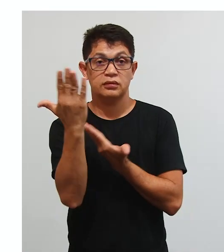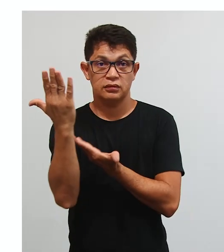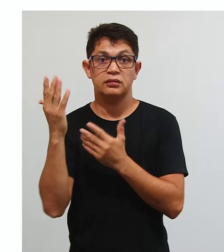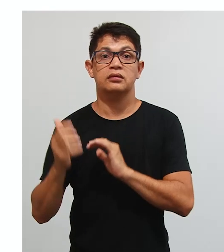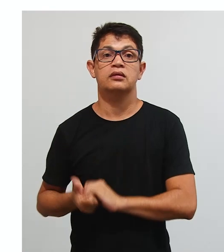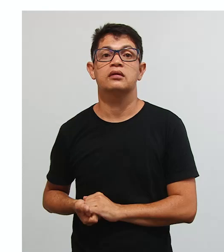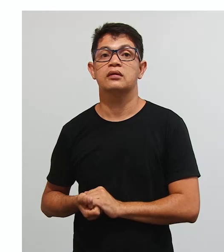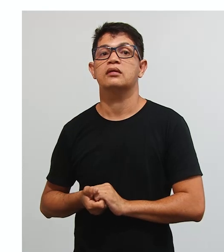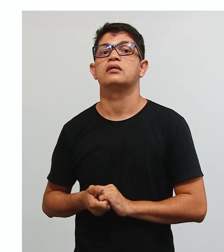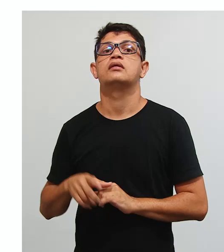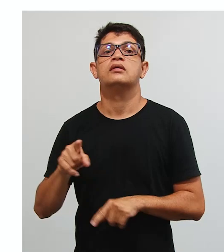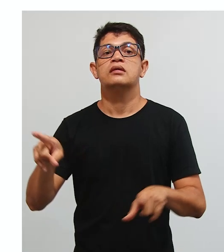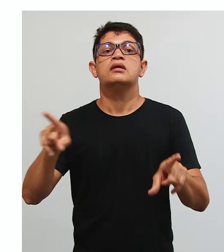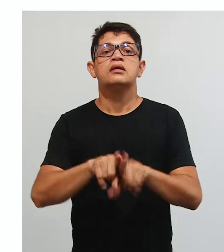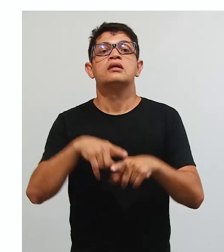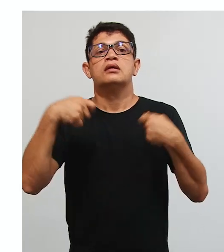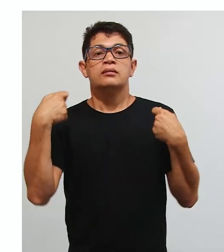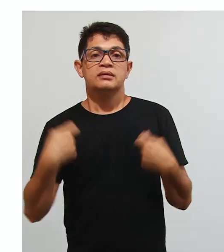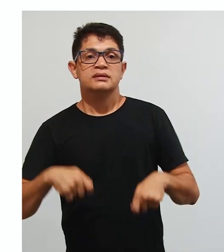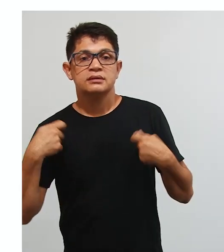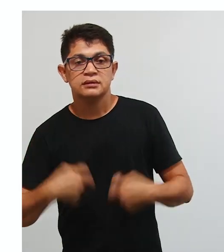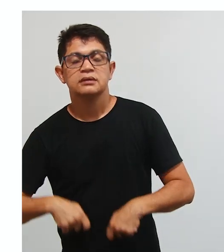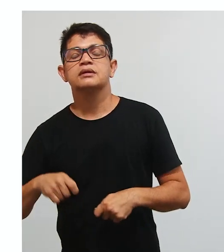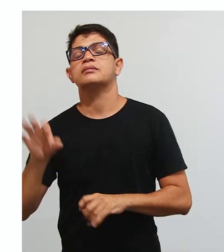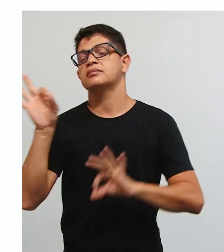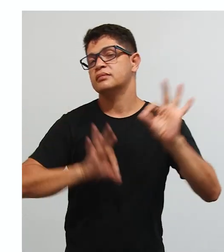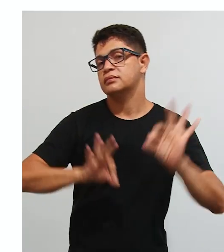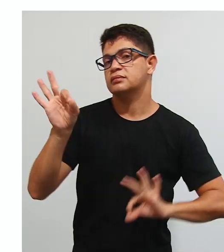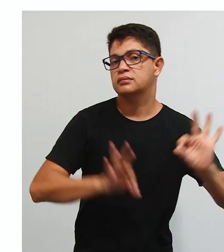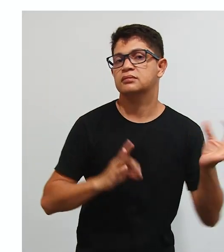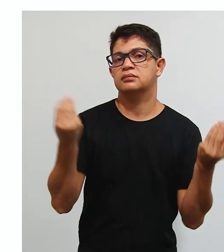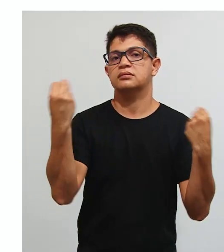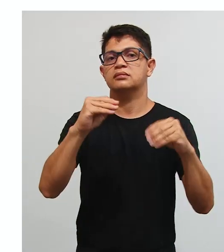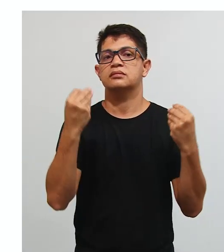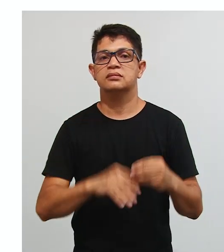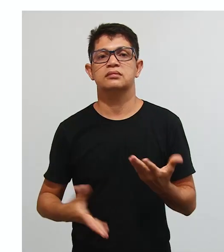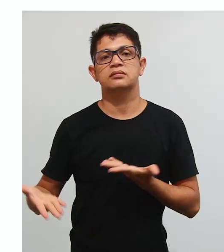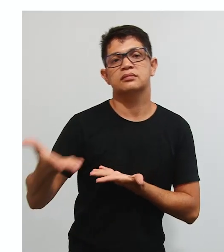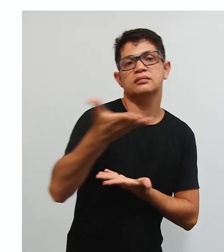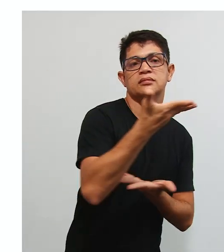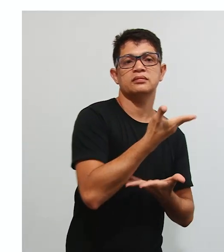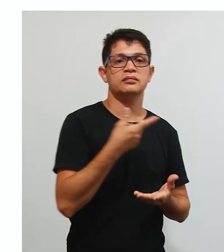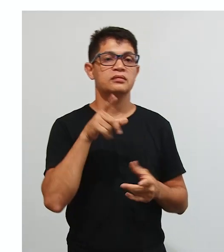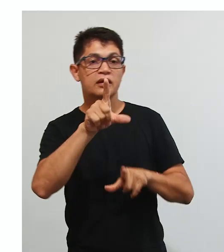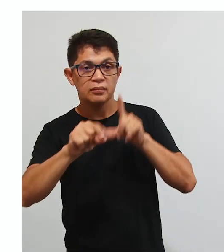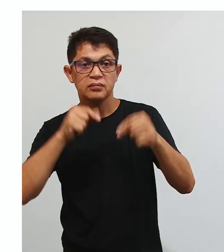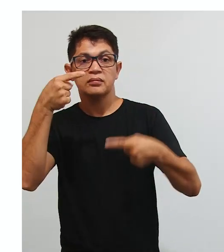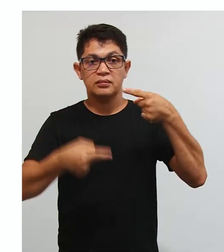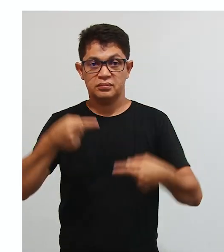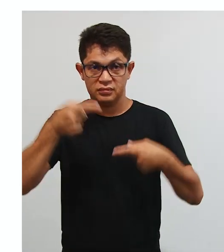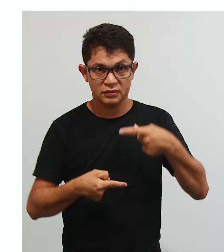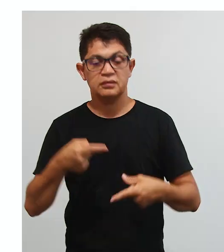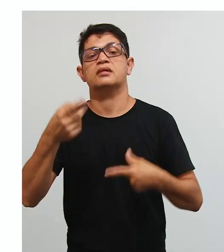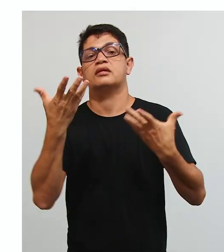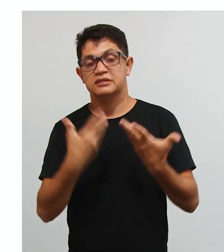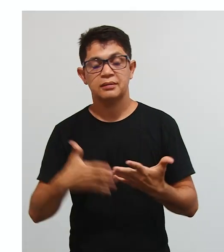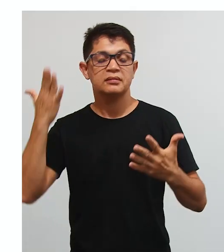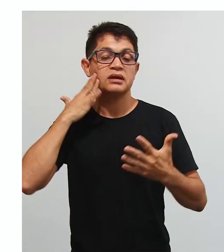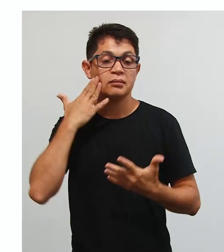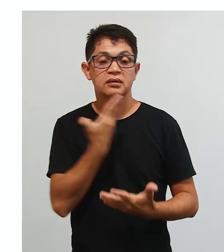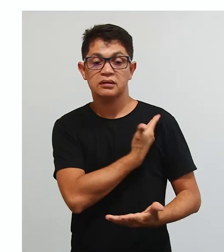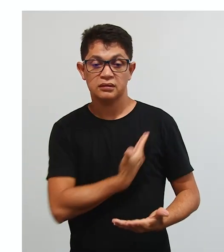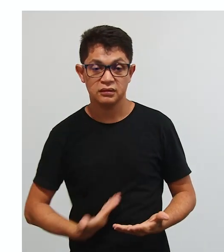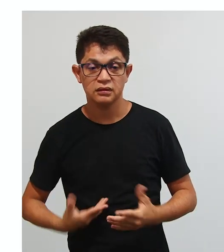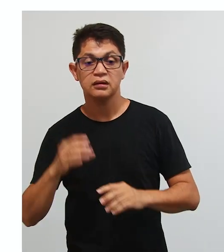aqui que ela também precisa ser orientada por princípios éticos, políticos e